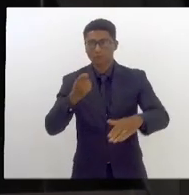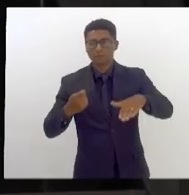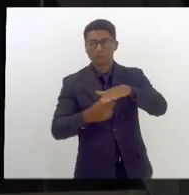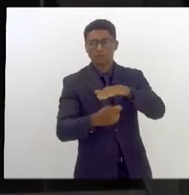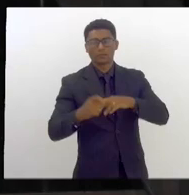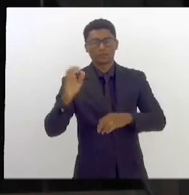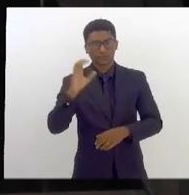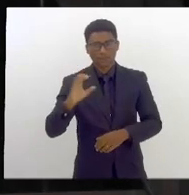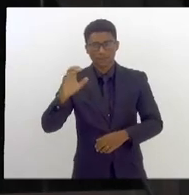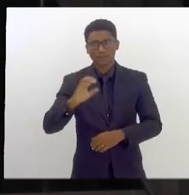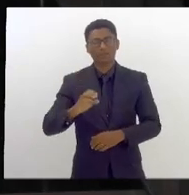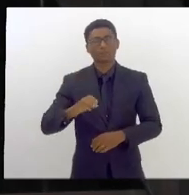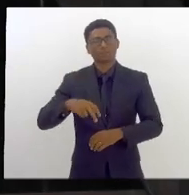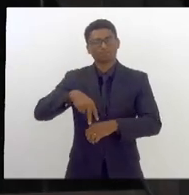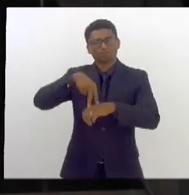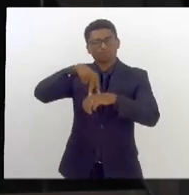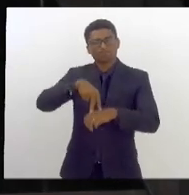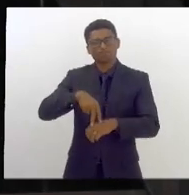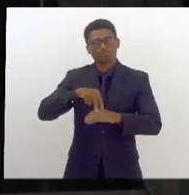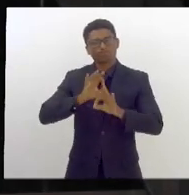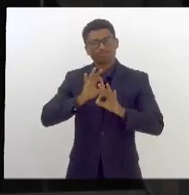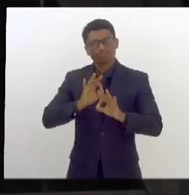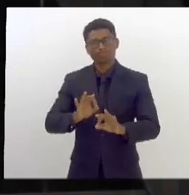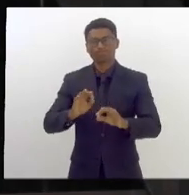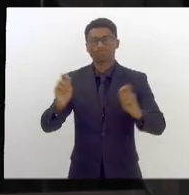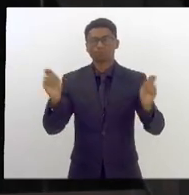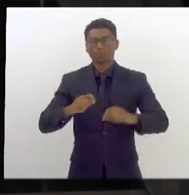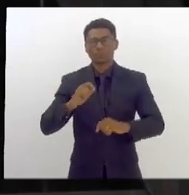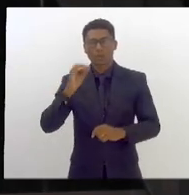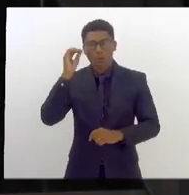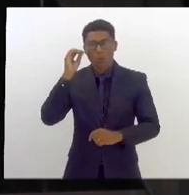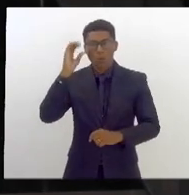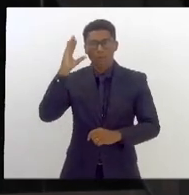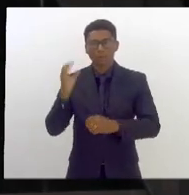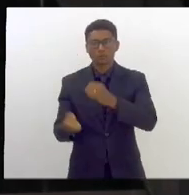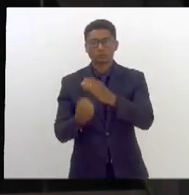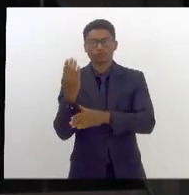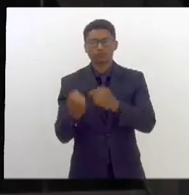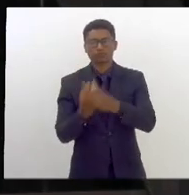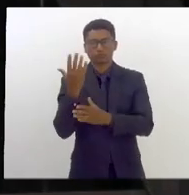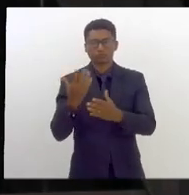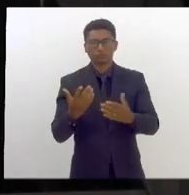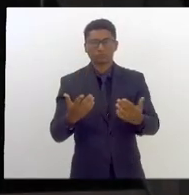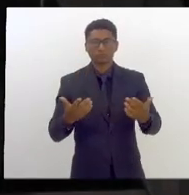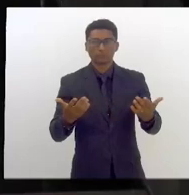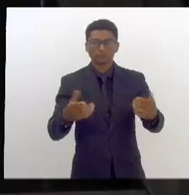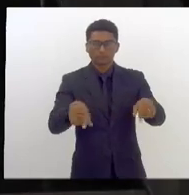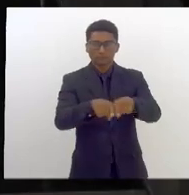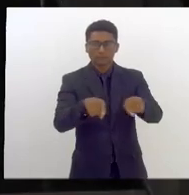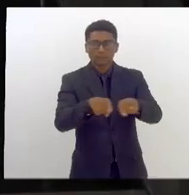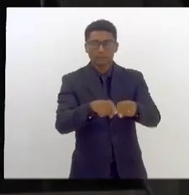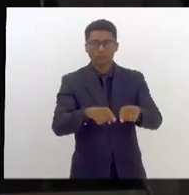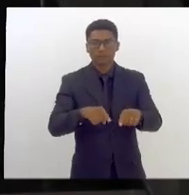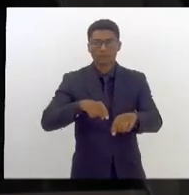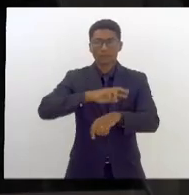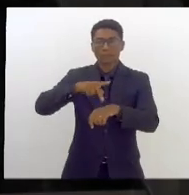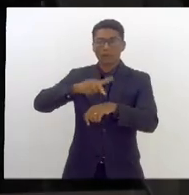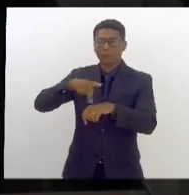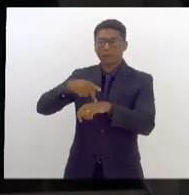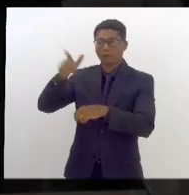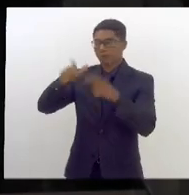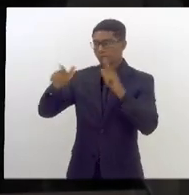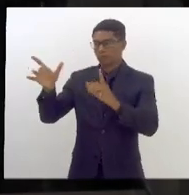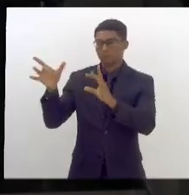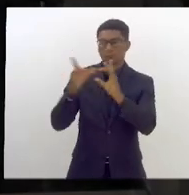voltará a ter protagonismo em relação à produção de conhecimento em relação a formação de quase a programa de cooperação internacional por exemplo